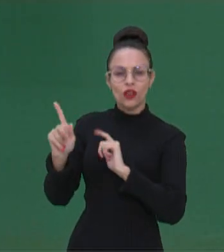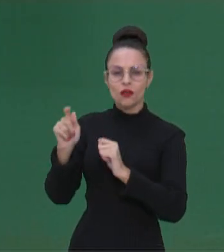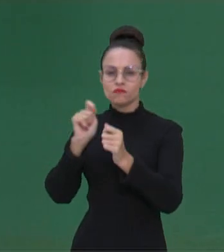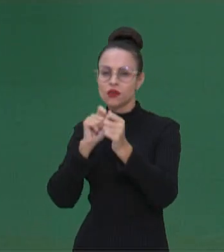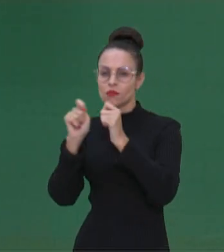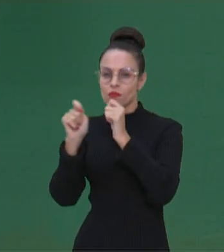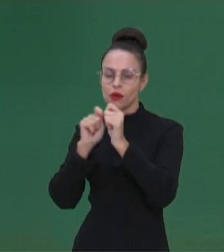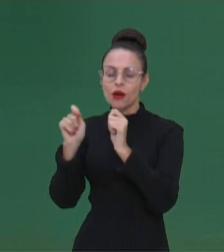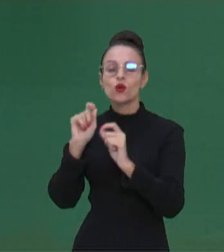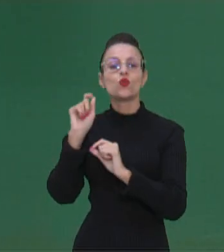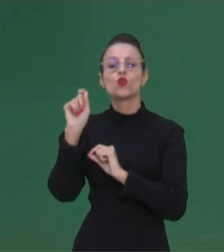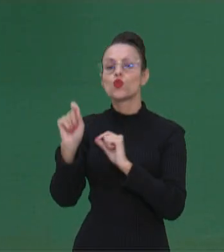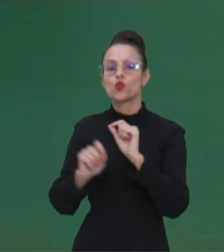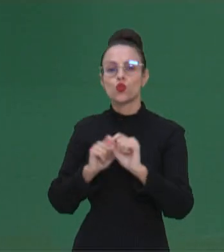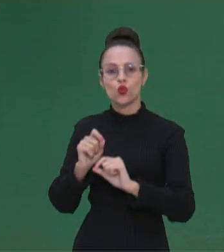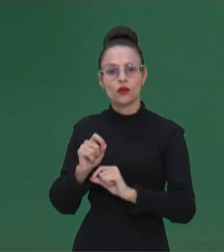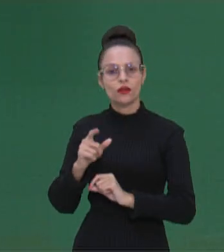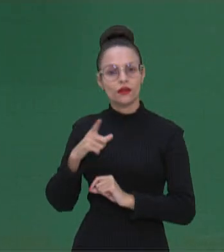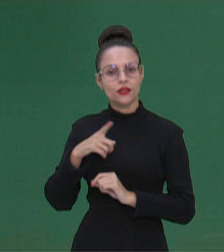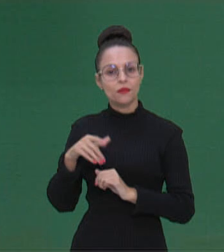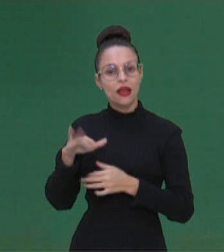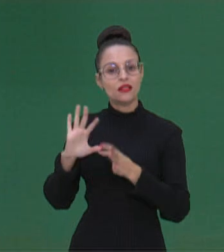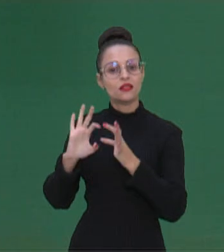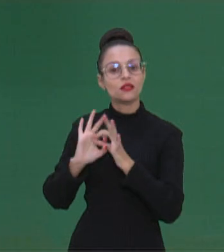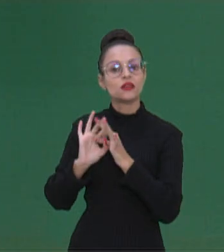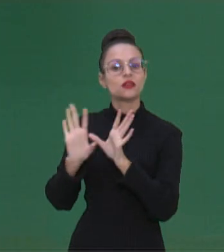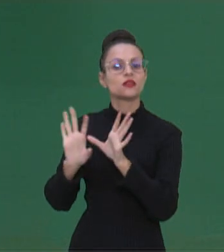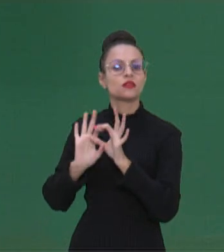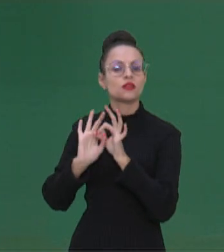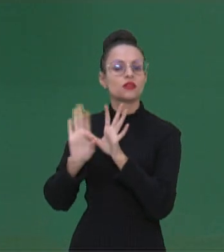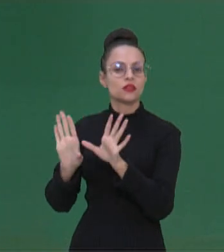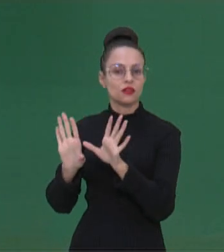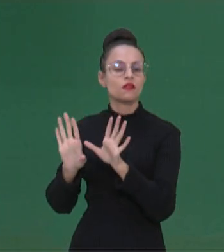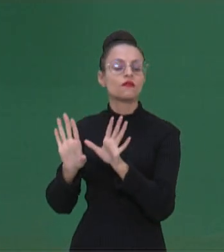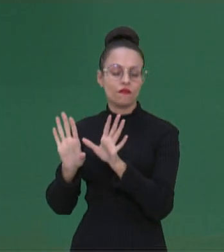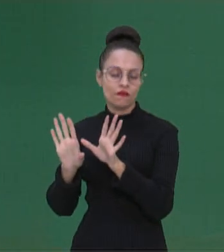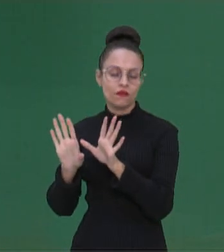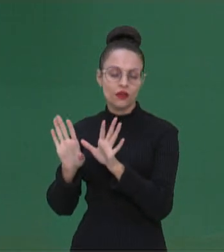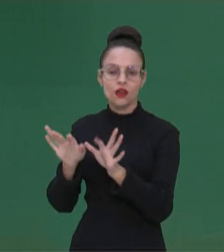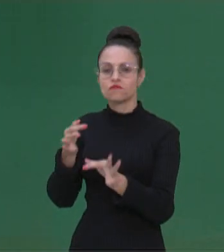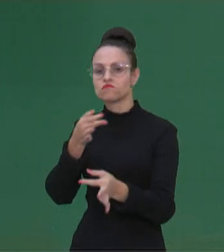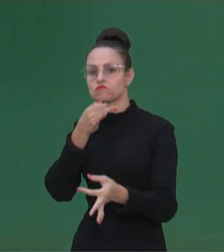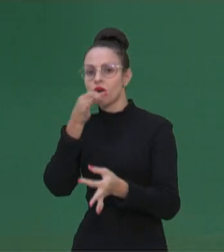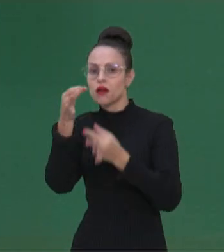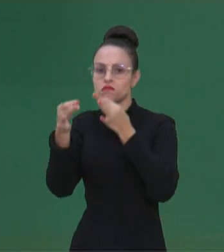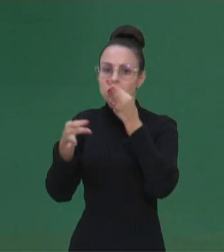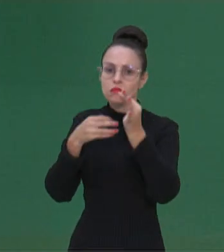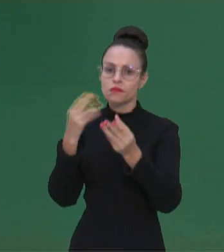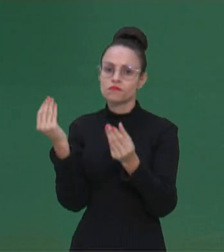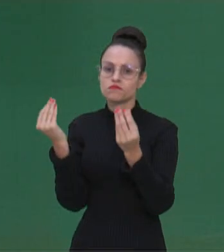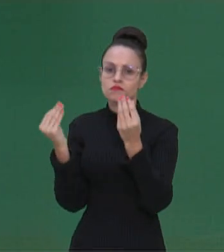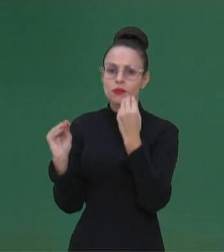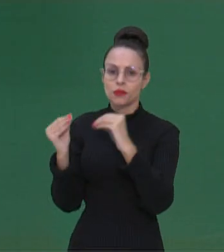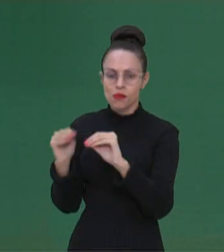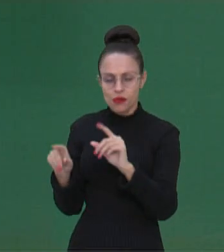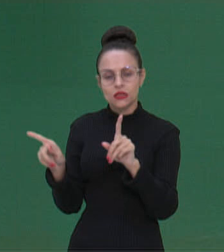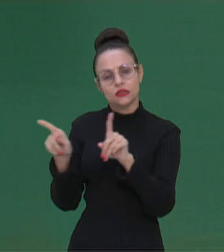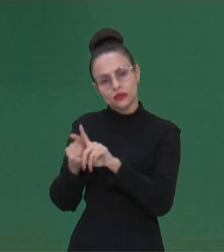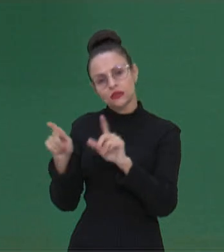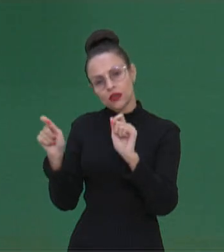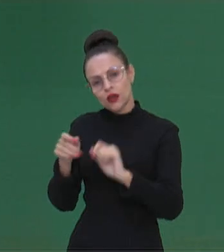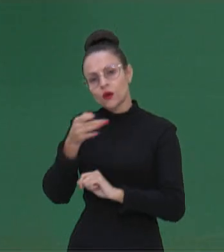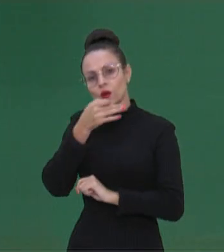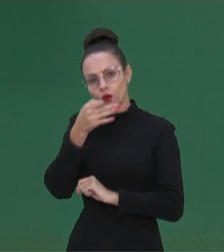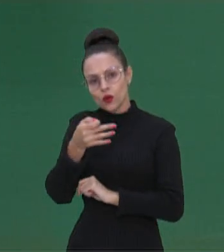repórter ali, ele tem um pouco mais de liberdade até de opinar, né? Aquela opinião, claro,